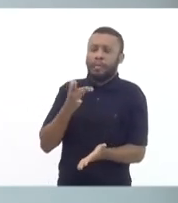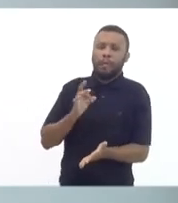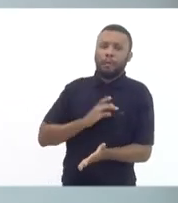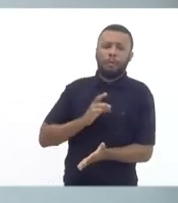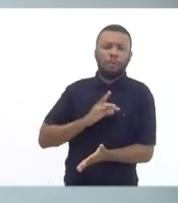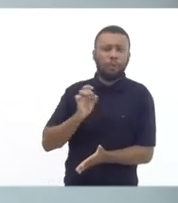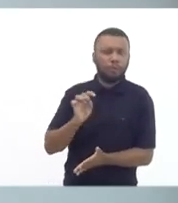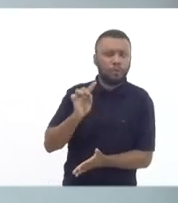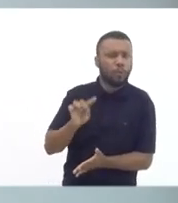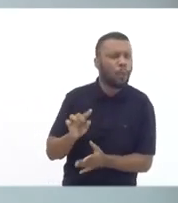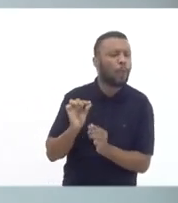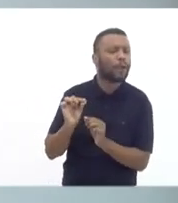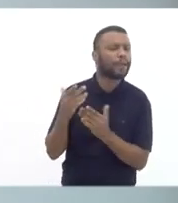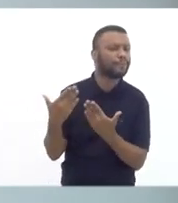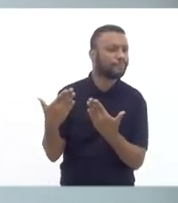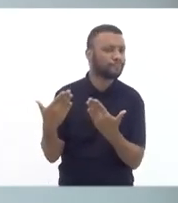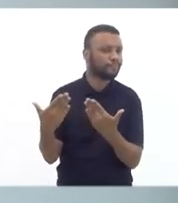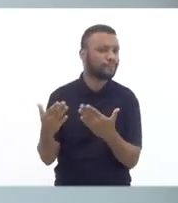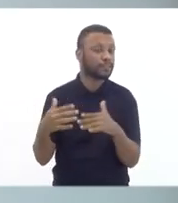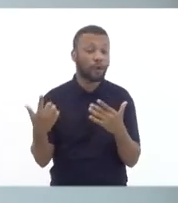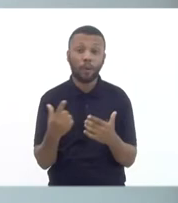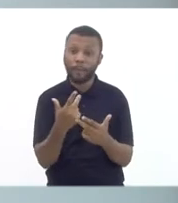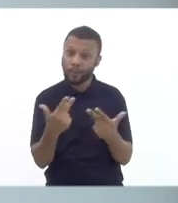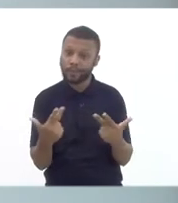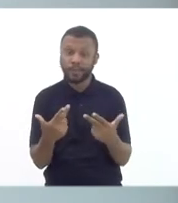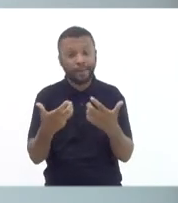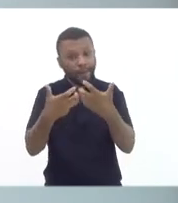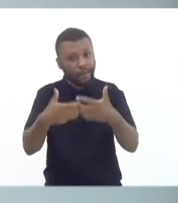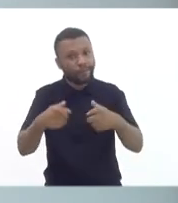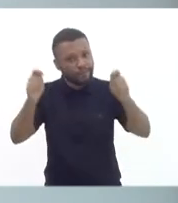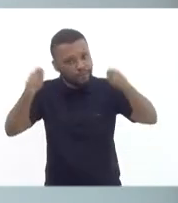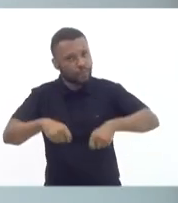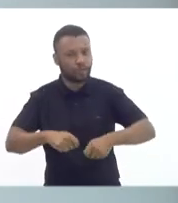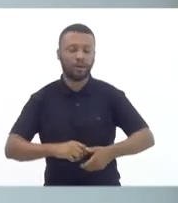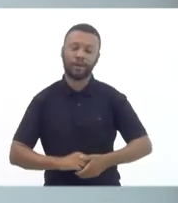será? Entendeu? Então é uma coisa que funciona mesmo.